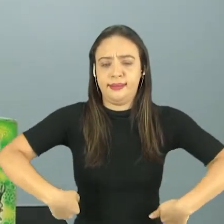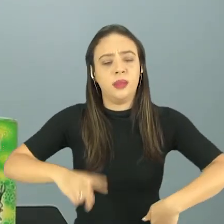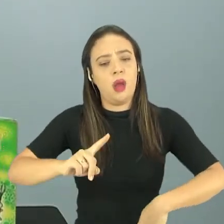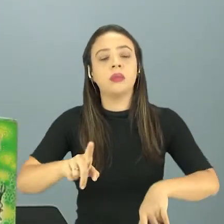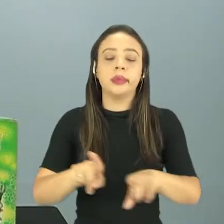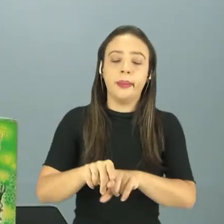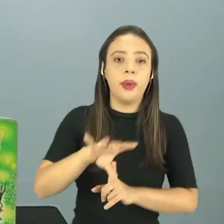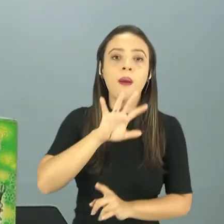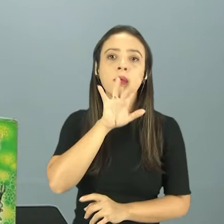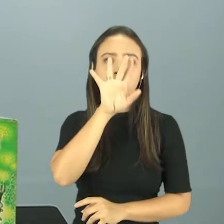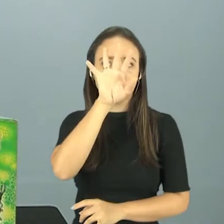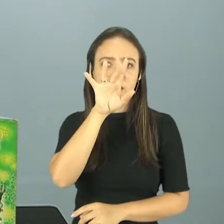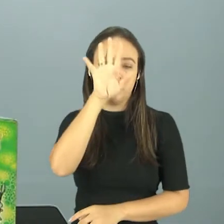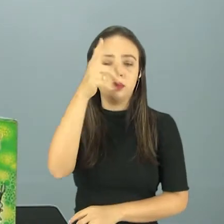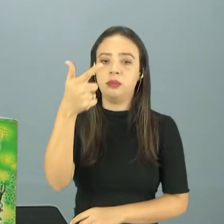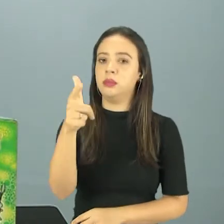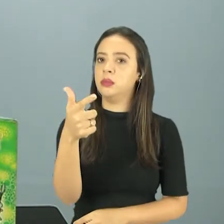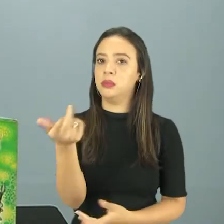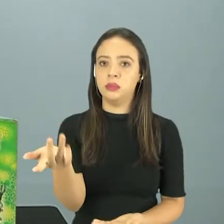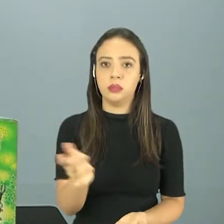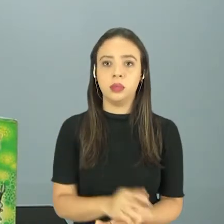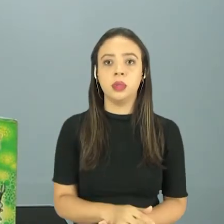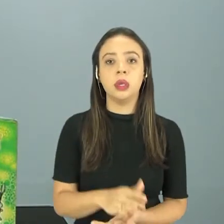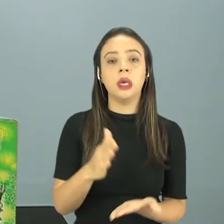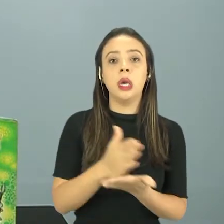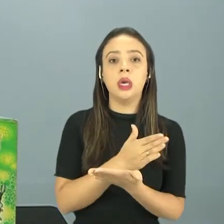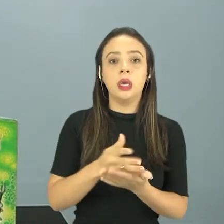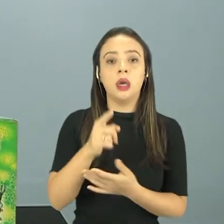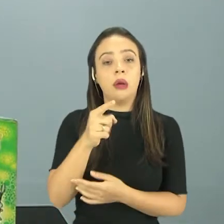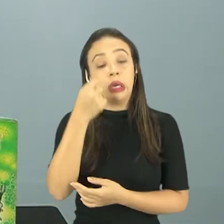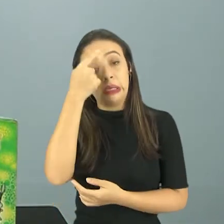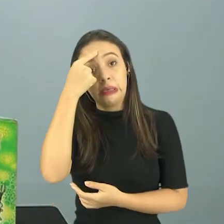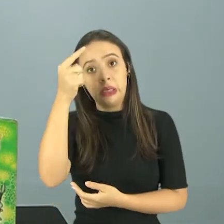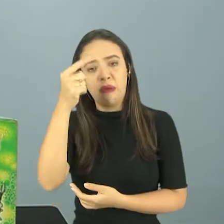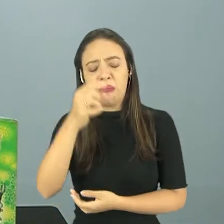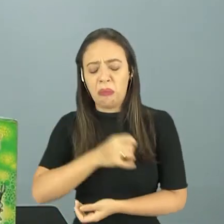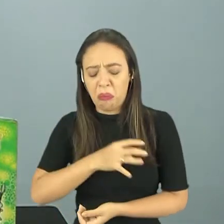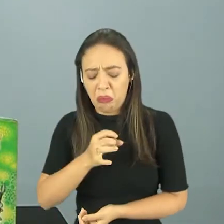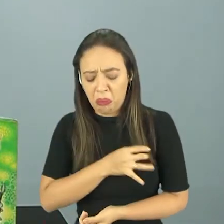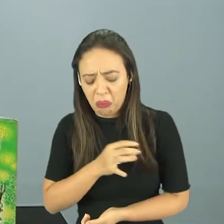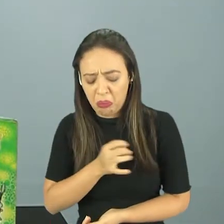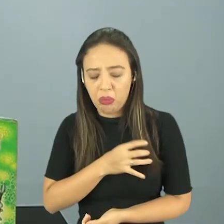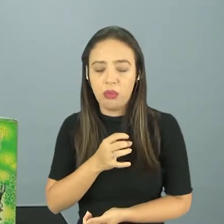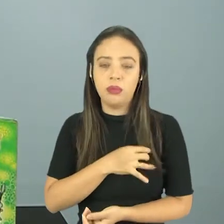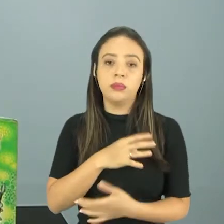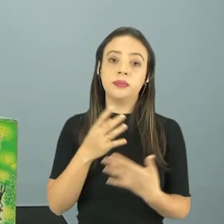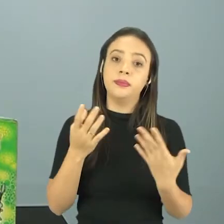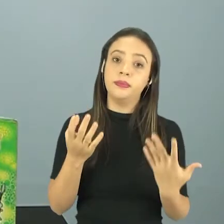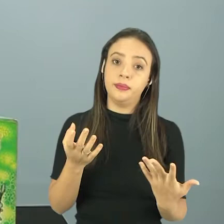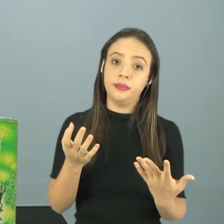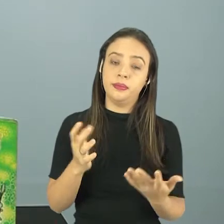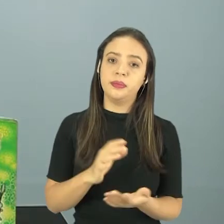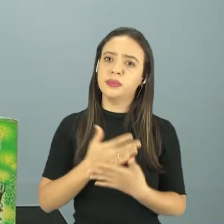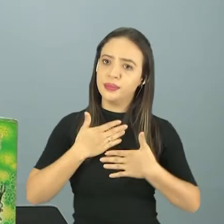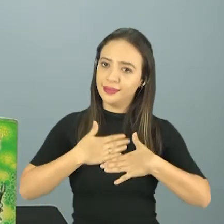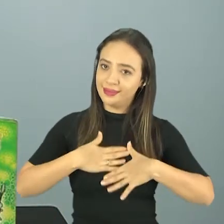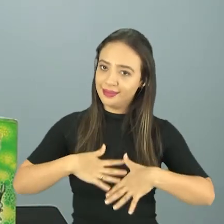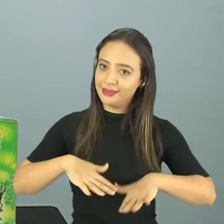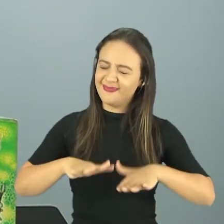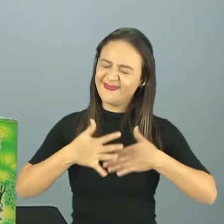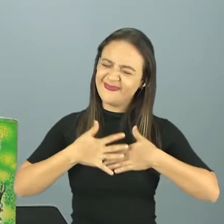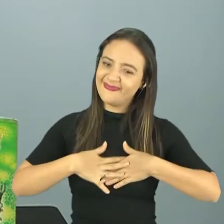sem cabeça, que sai fogo, que às vezes vocês, crianças, escutam história e ficam com medo. Então, alivie os